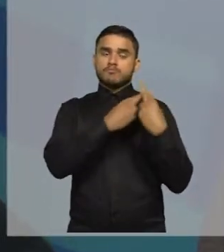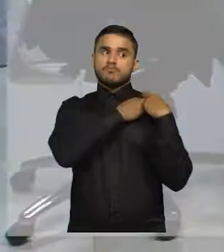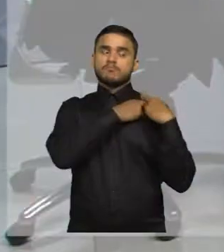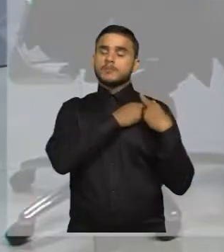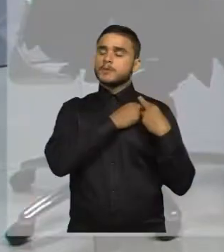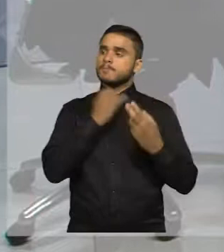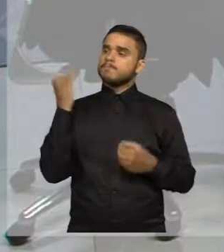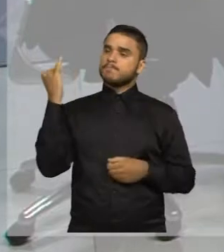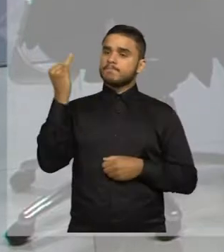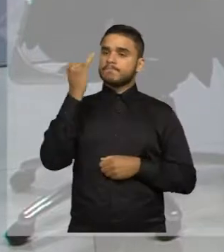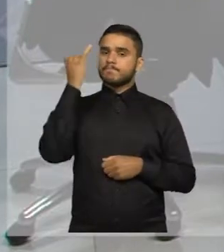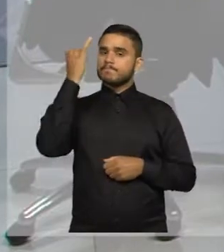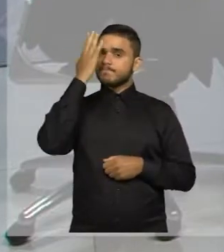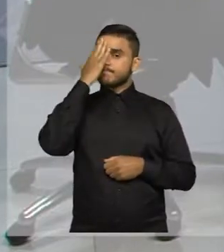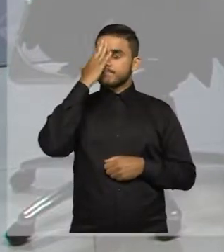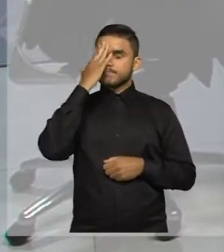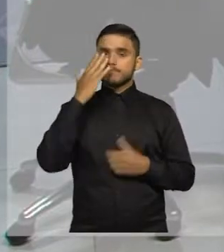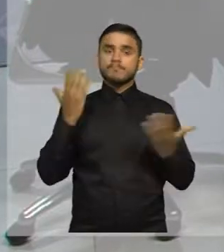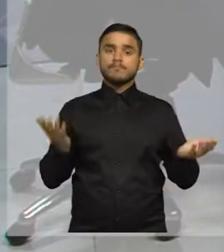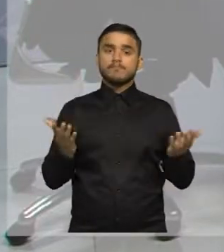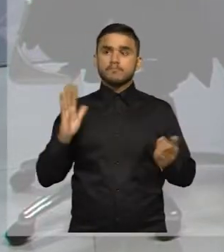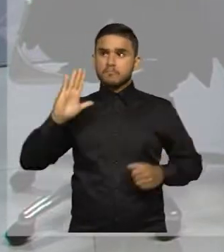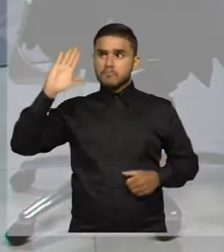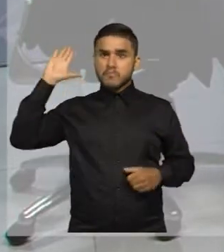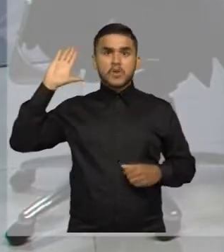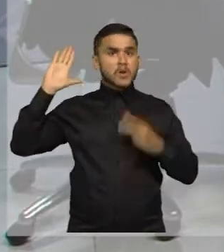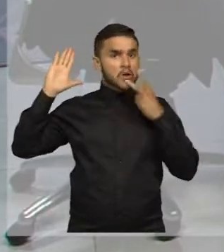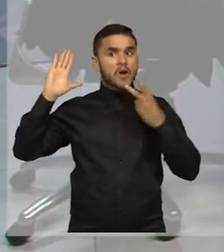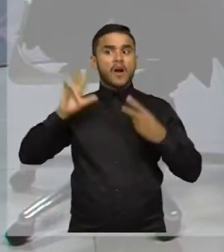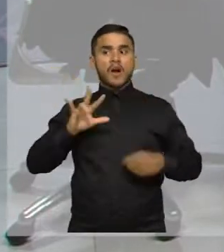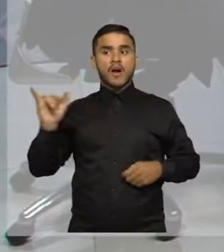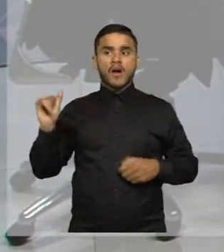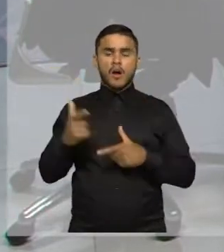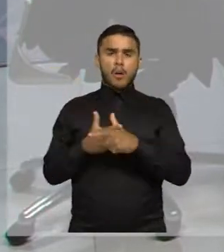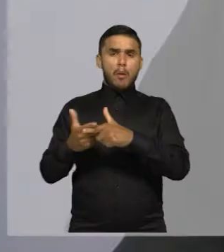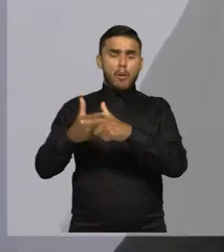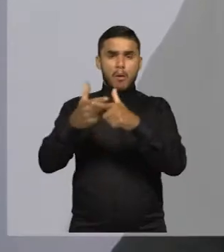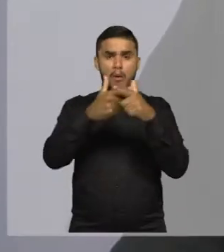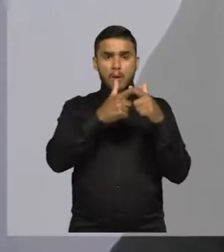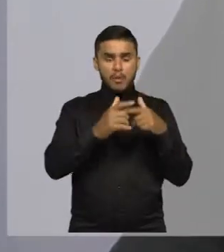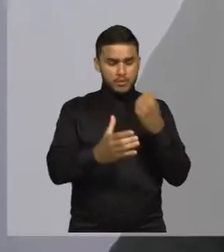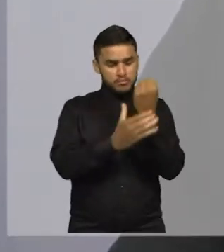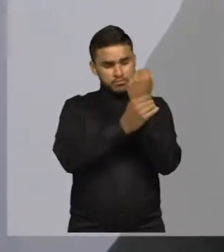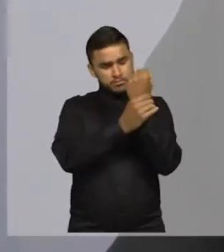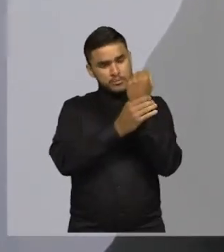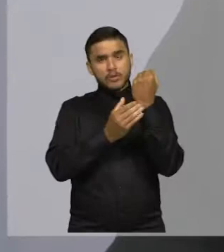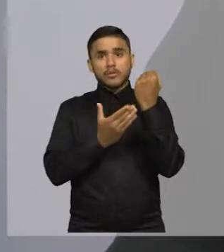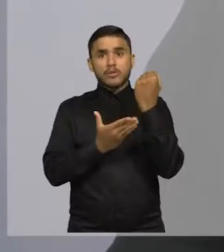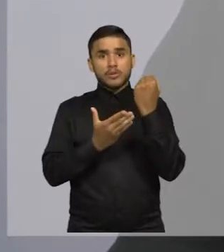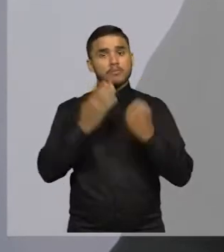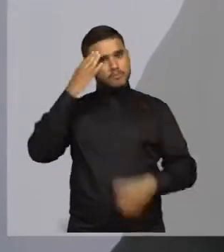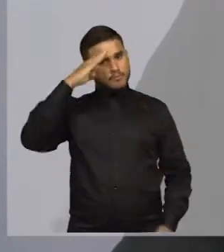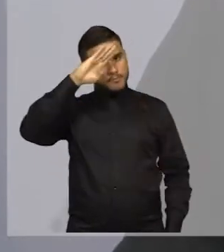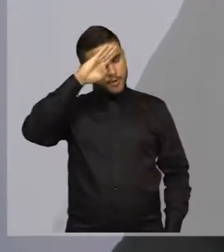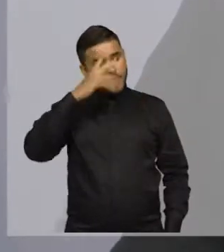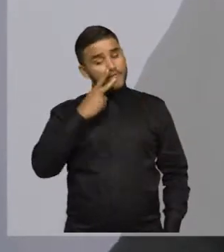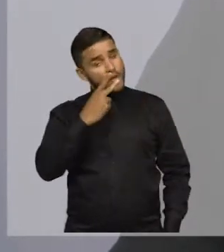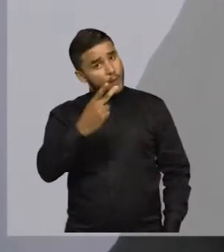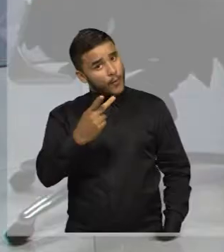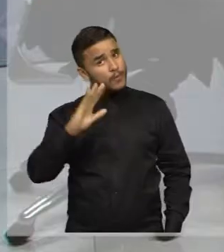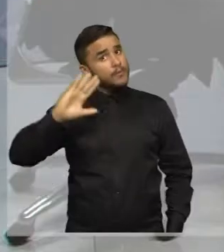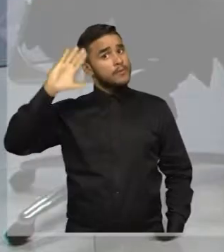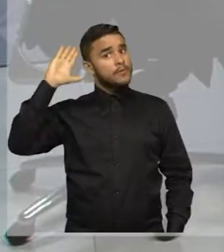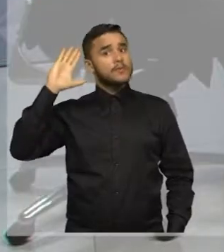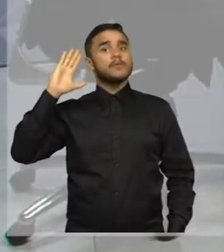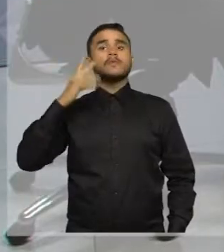segurança é de tal ordem, porque nunca alguém prometeu tanto resolver um problema tão grave como o da segurança, como